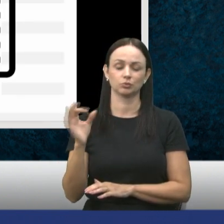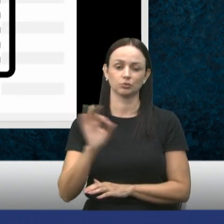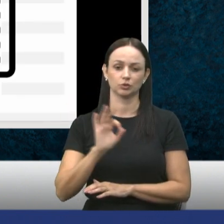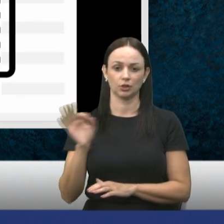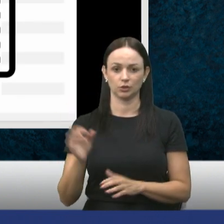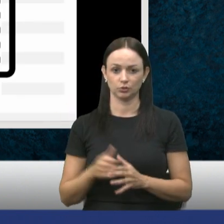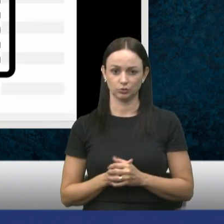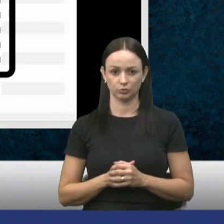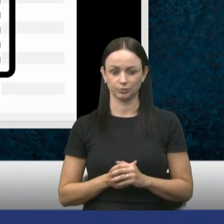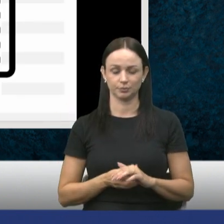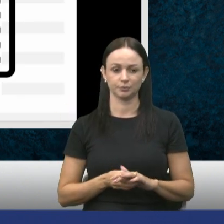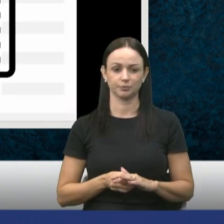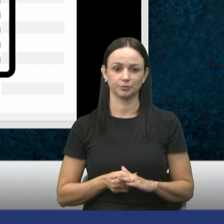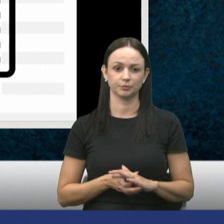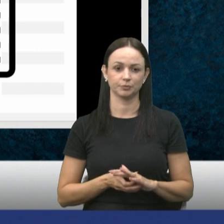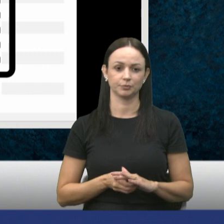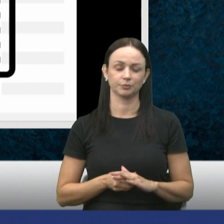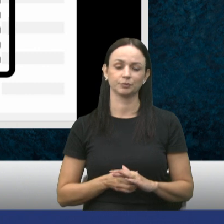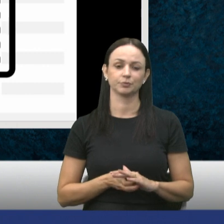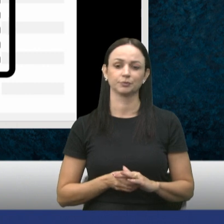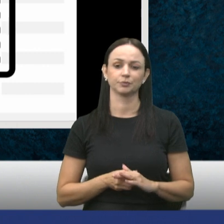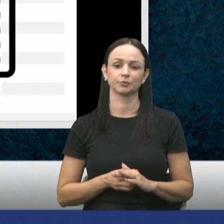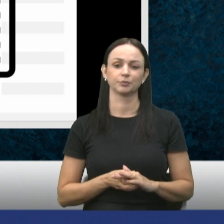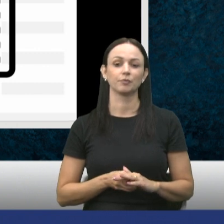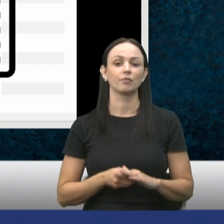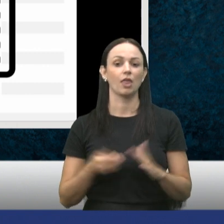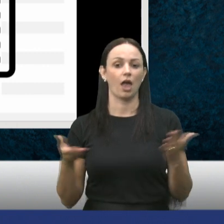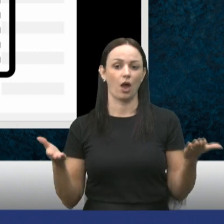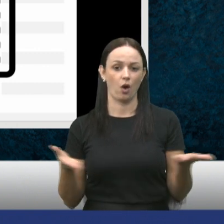14,52%. Vamos agora para o